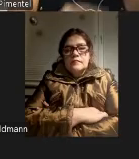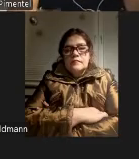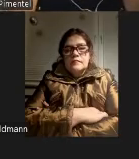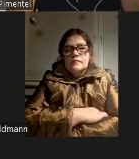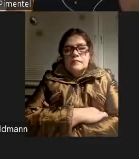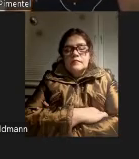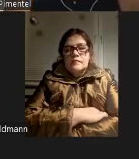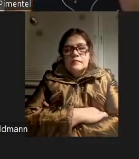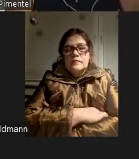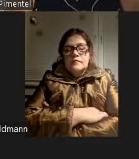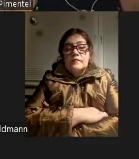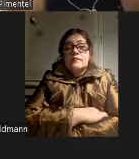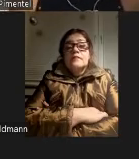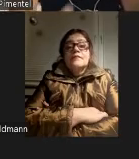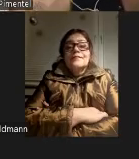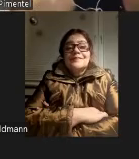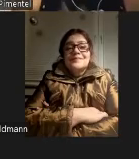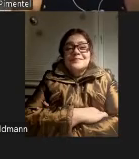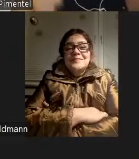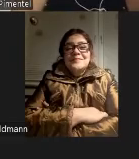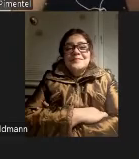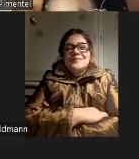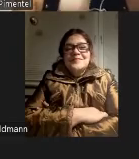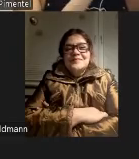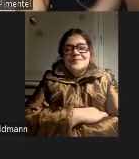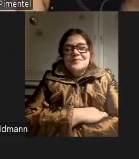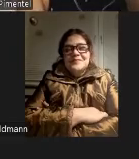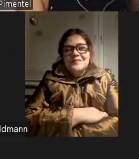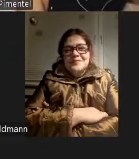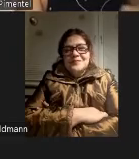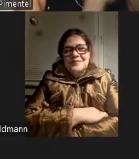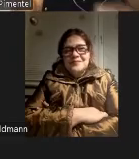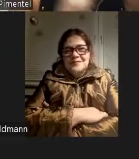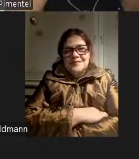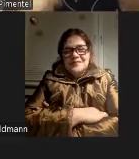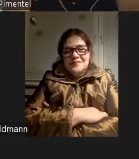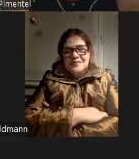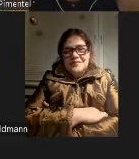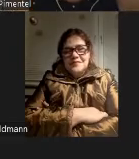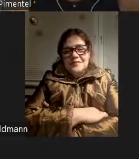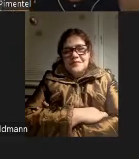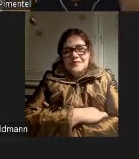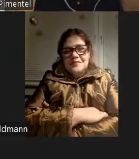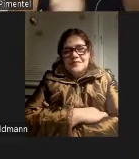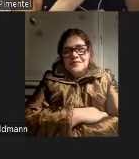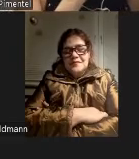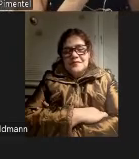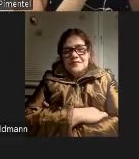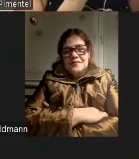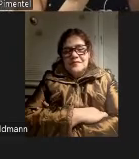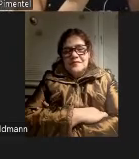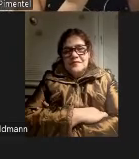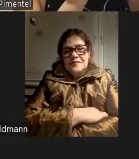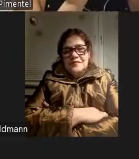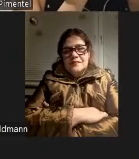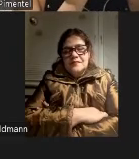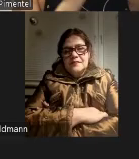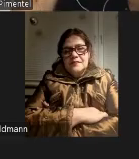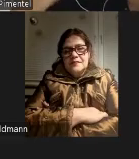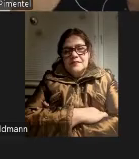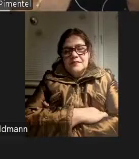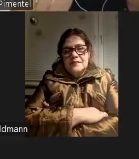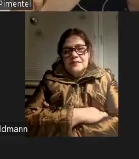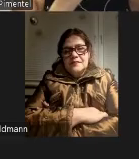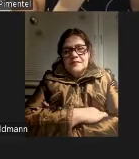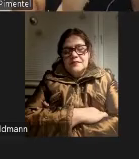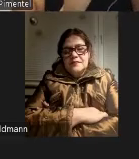ser aquele que dorme muito. Orgulho ia ser o que dorme muito e não o que dorme pouco, né?